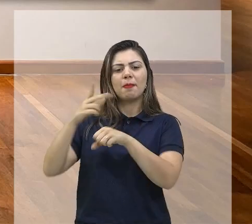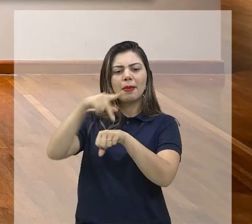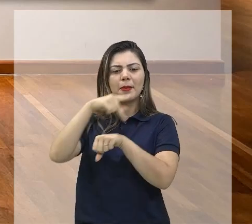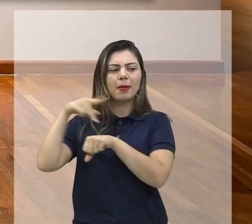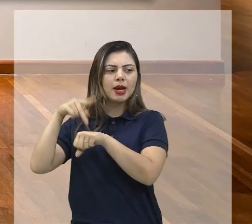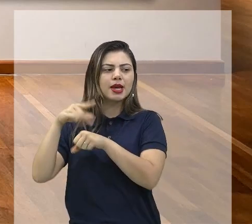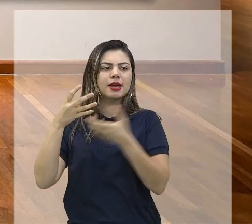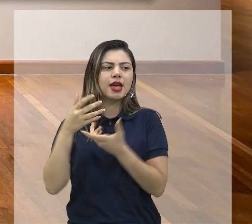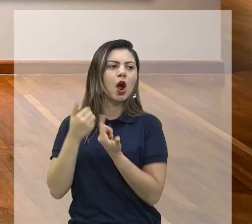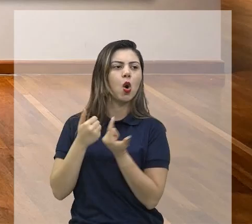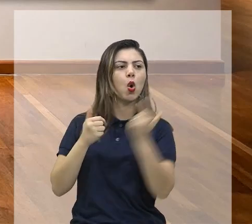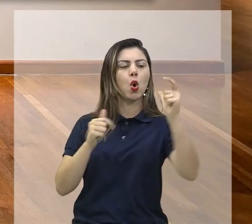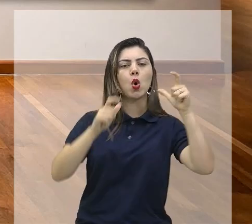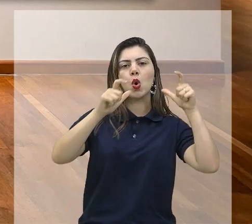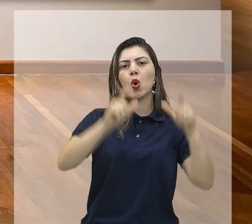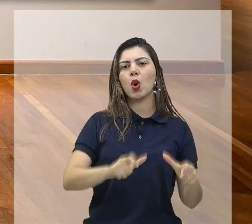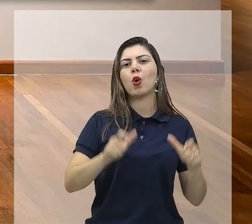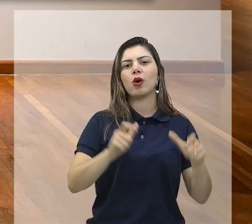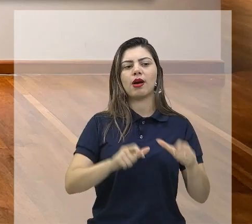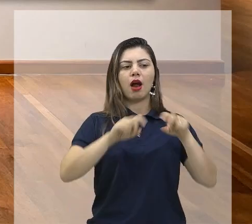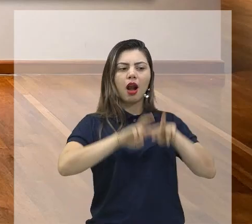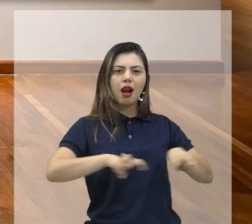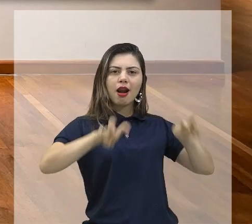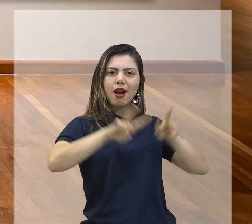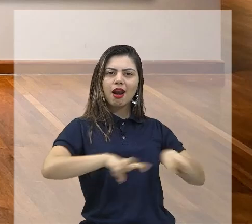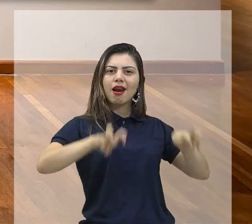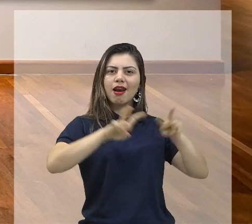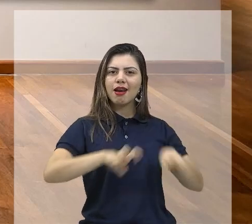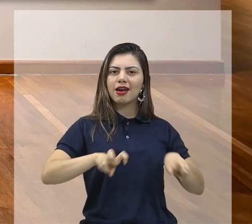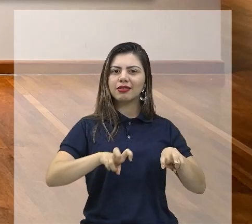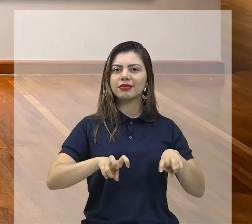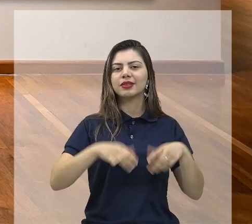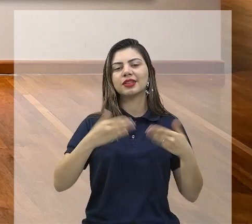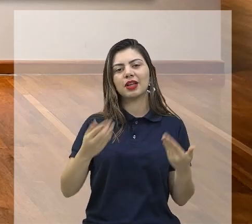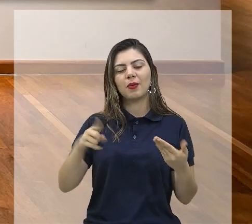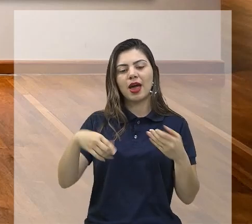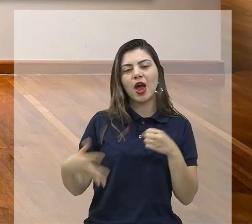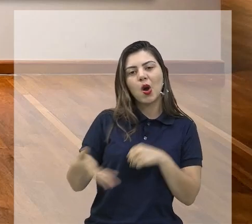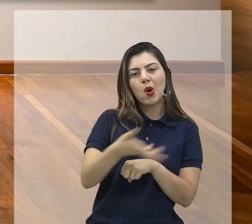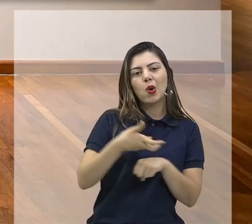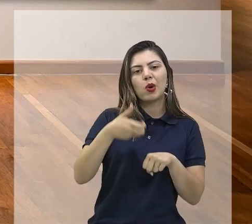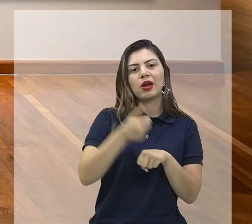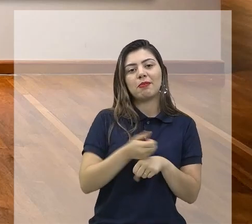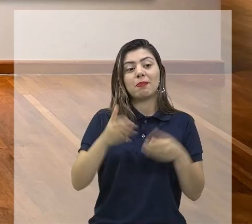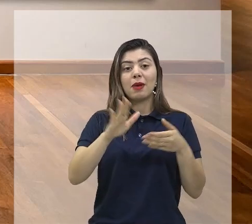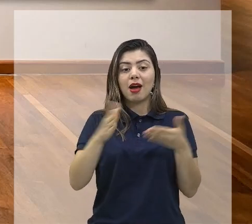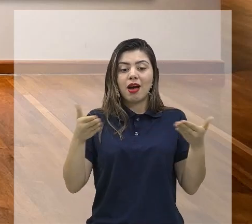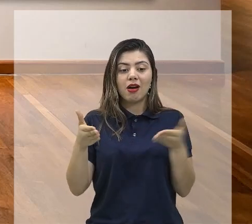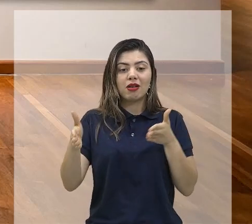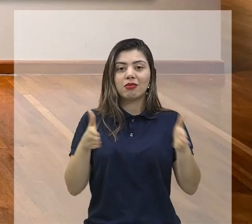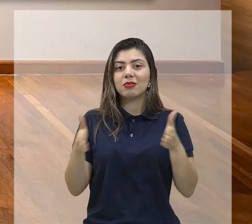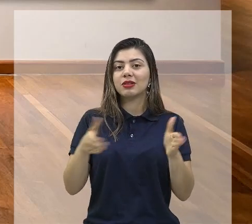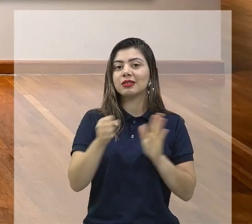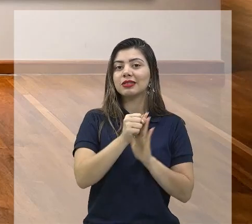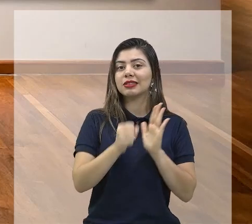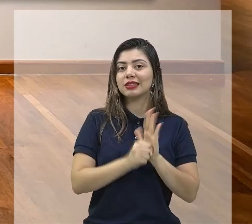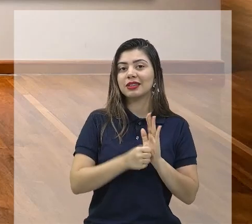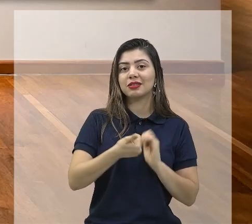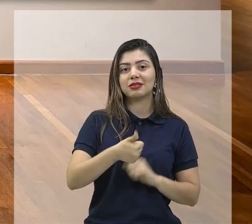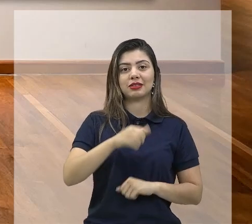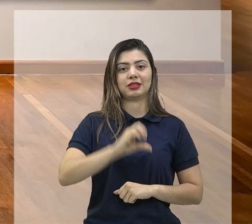isso, o neocolonialismo é um novo colonialismo, agora, então, em pleno século XIX, através, então,